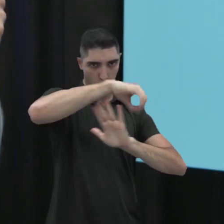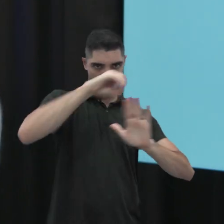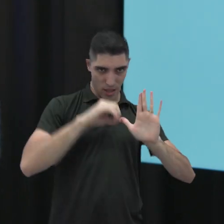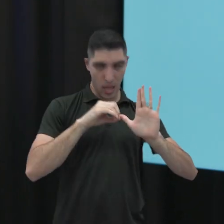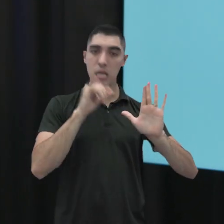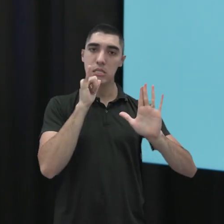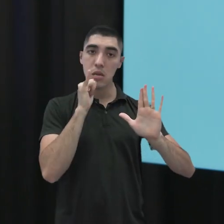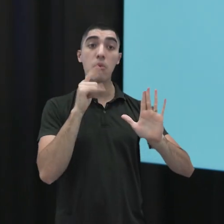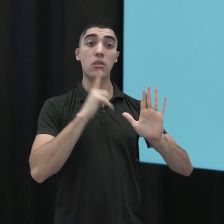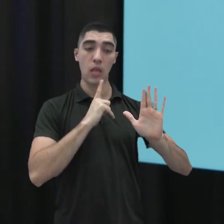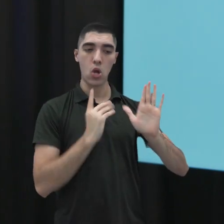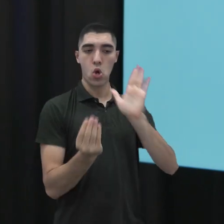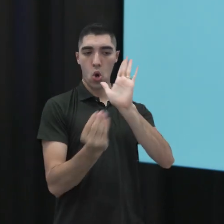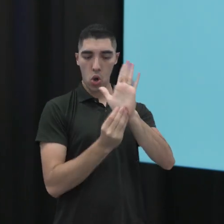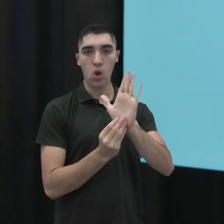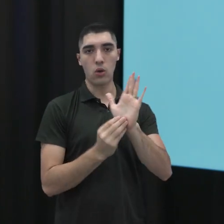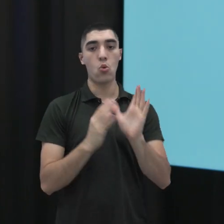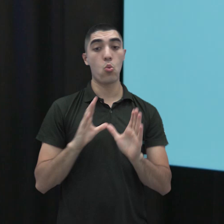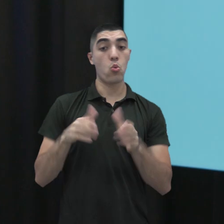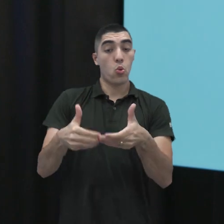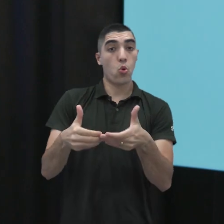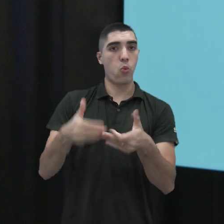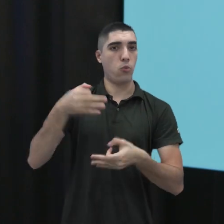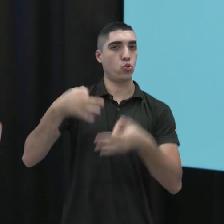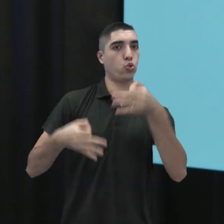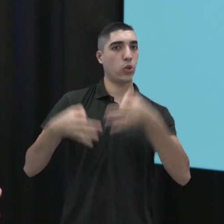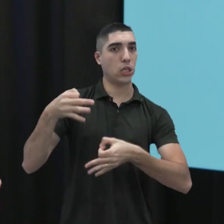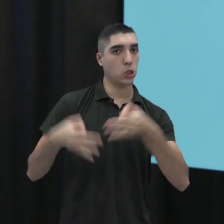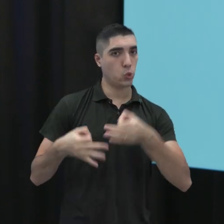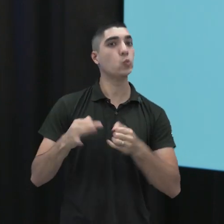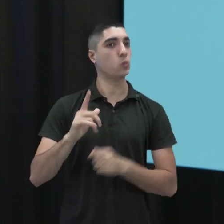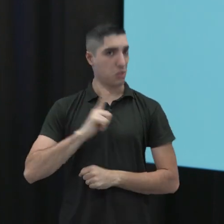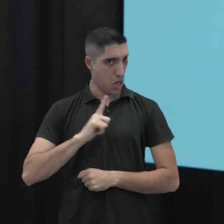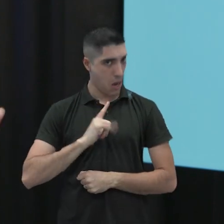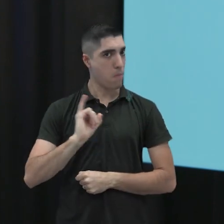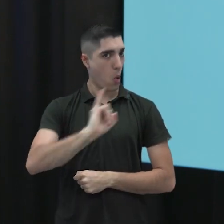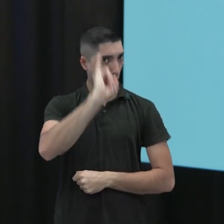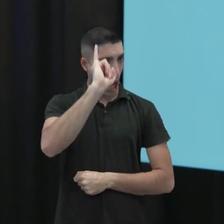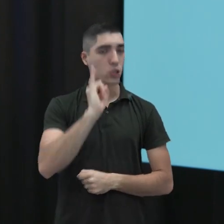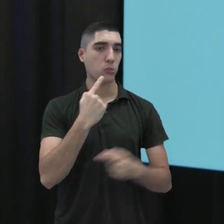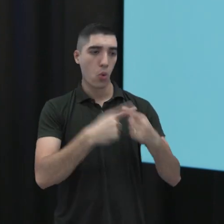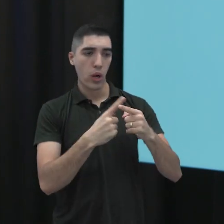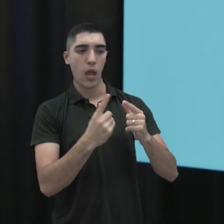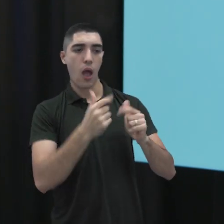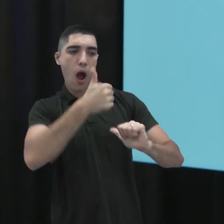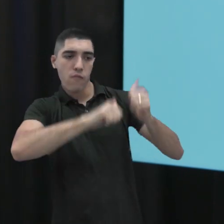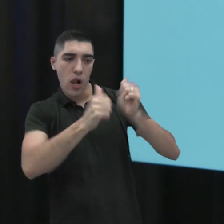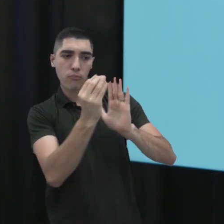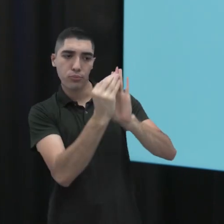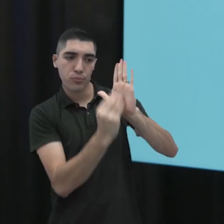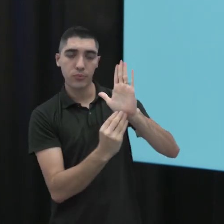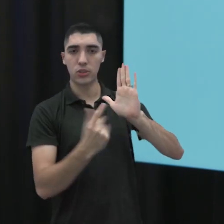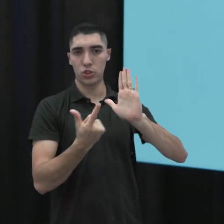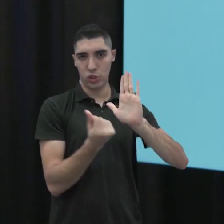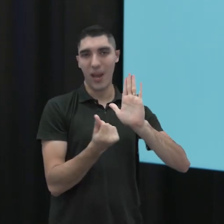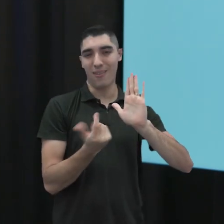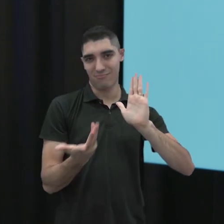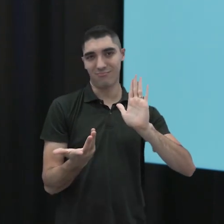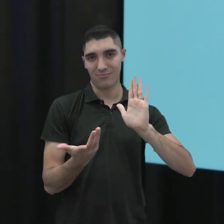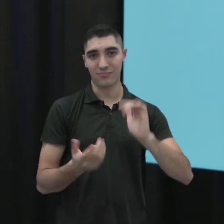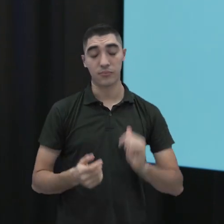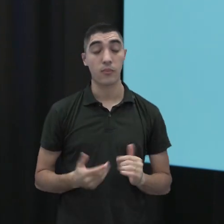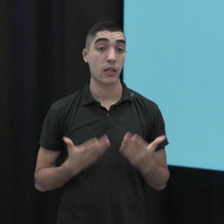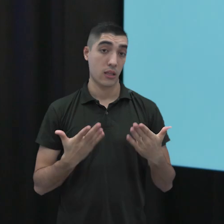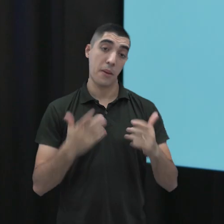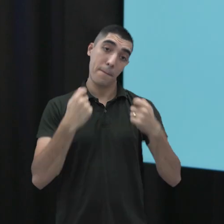específica para que você possa colocar até assessoria jurídica dentro do seu escopo do projeto, porque o artista não precisa e não deve querer fazer